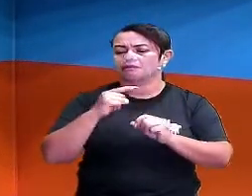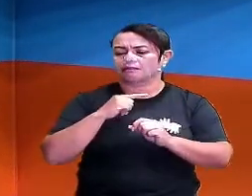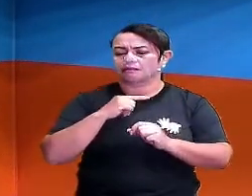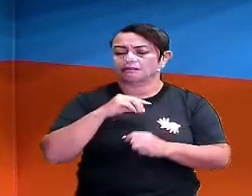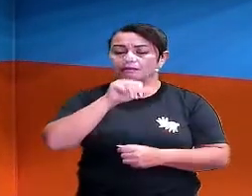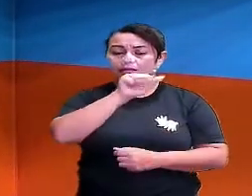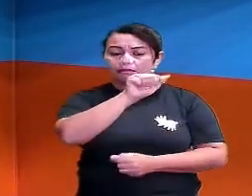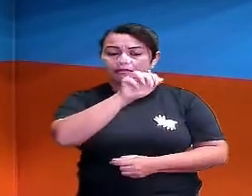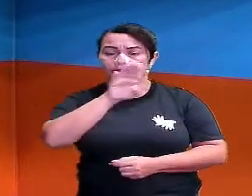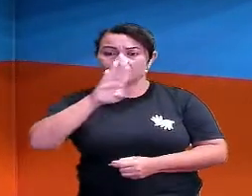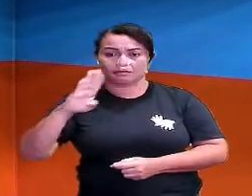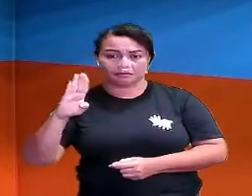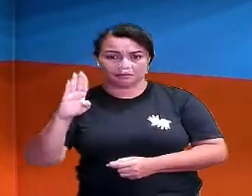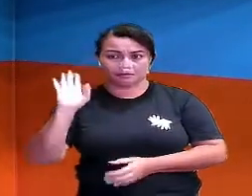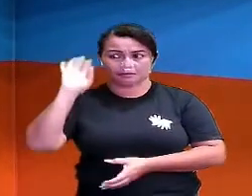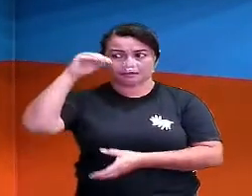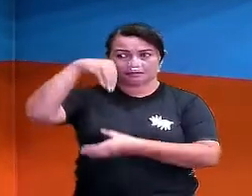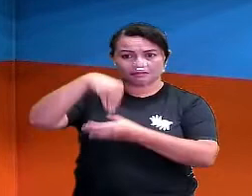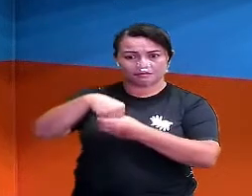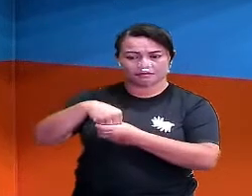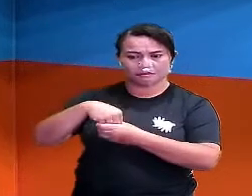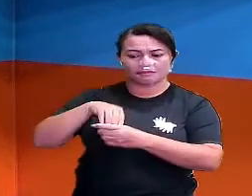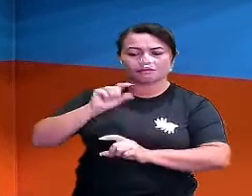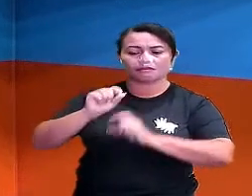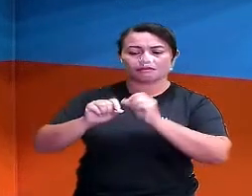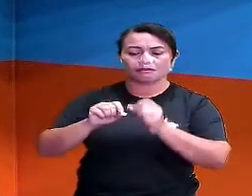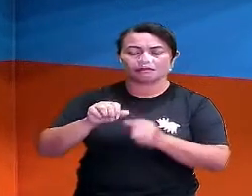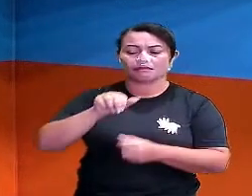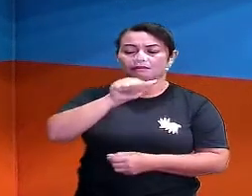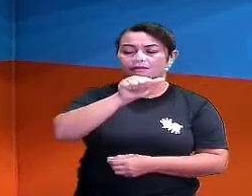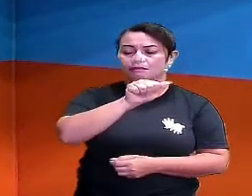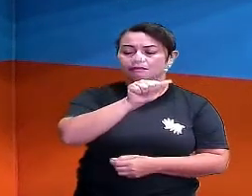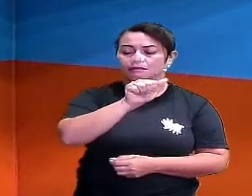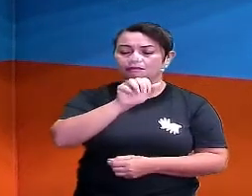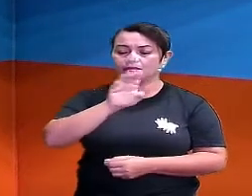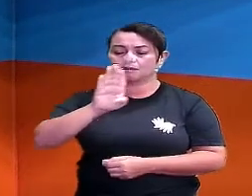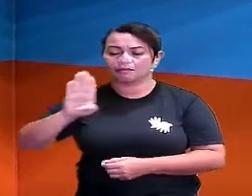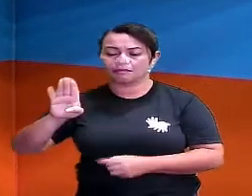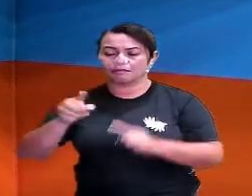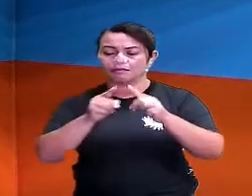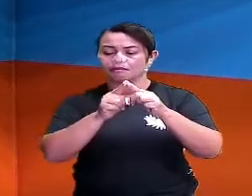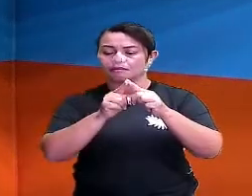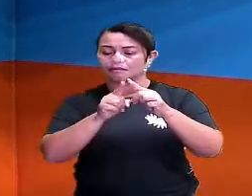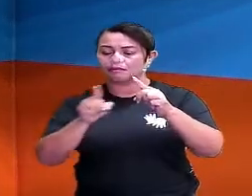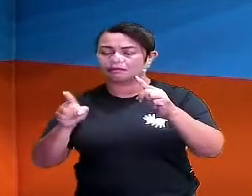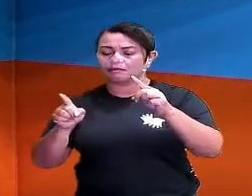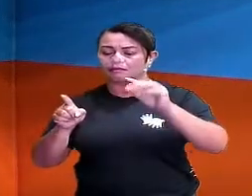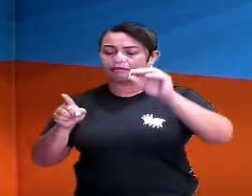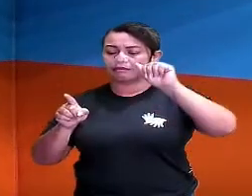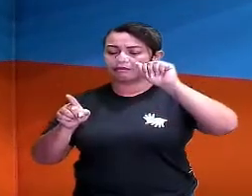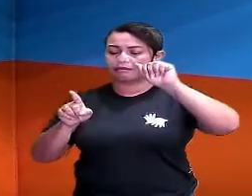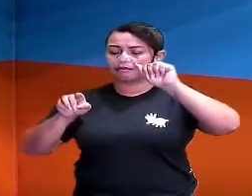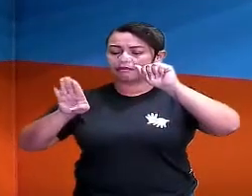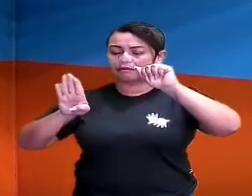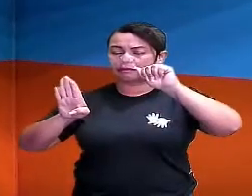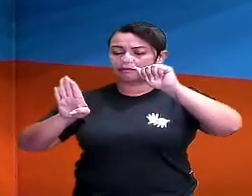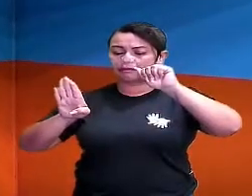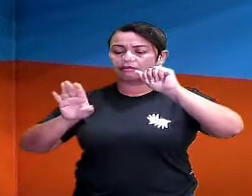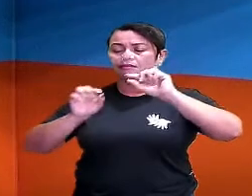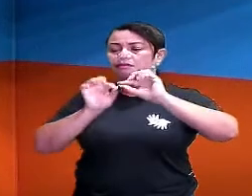e B em seu interior, o segmento AB está totalmente contido no interior do